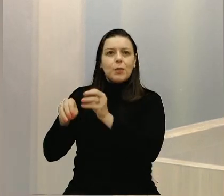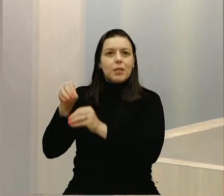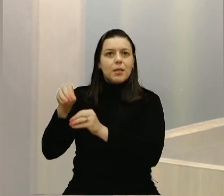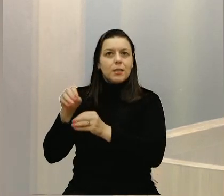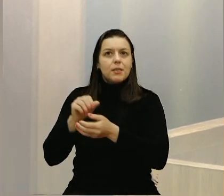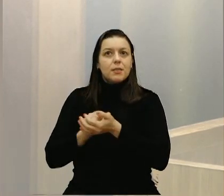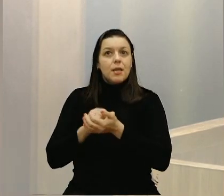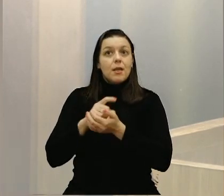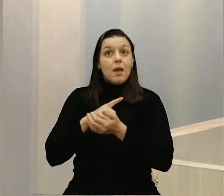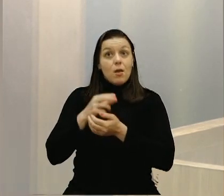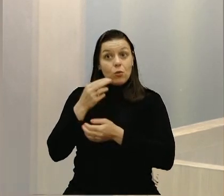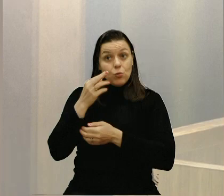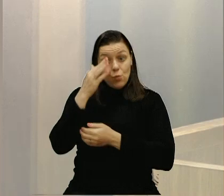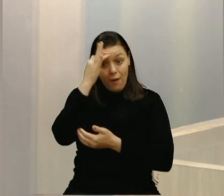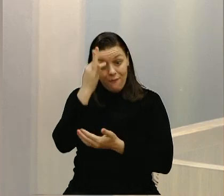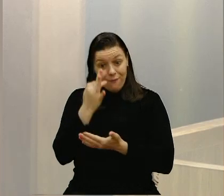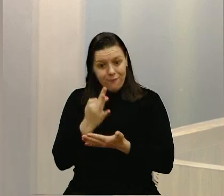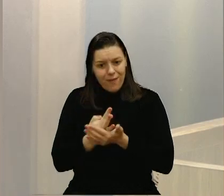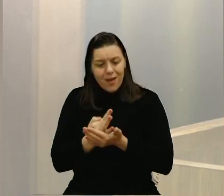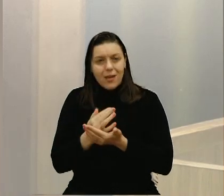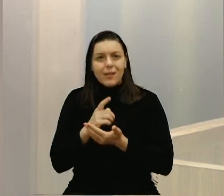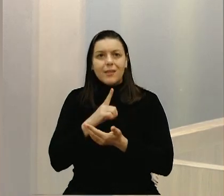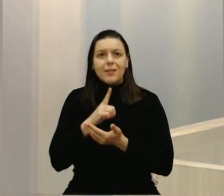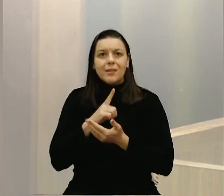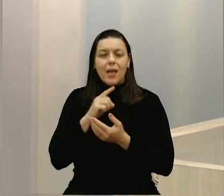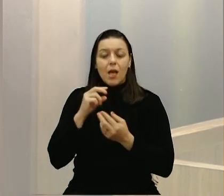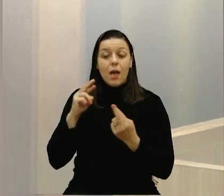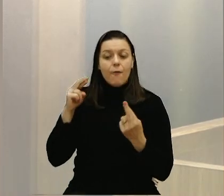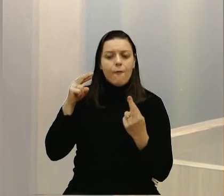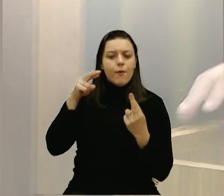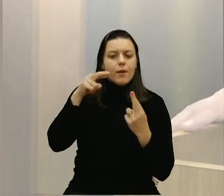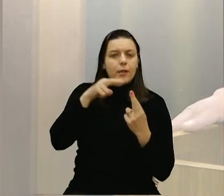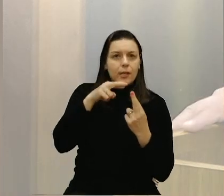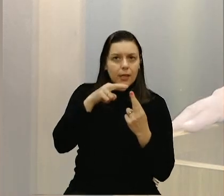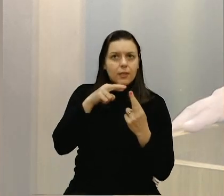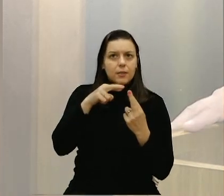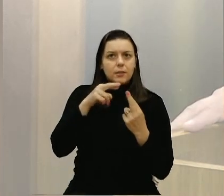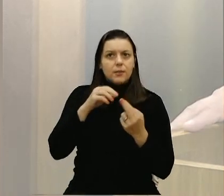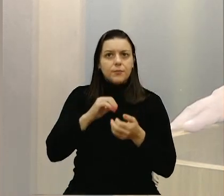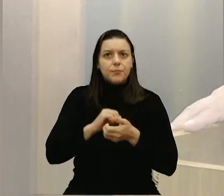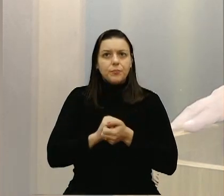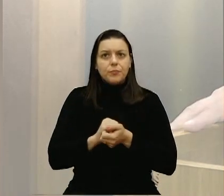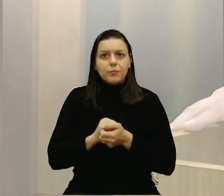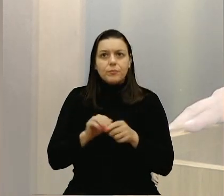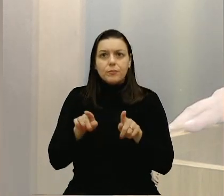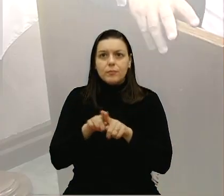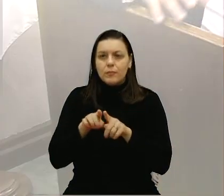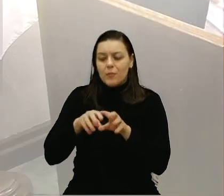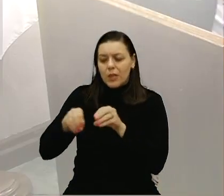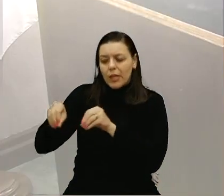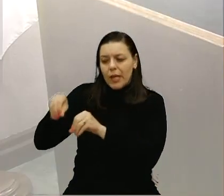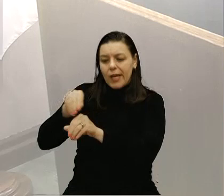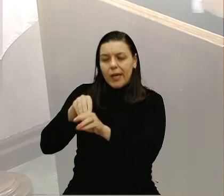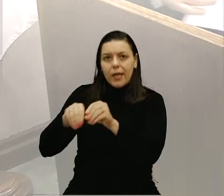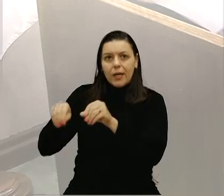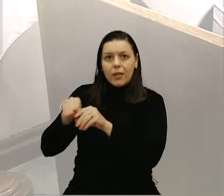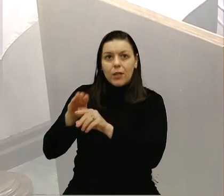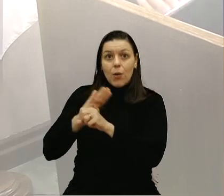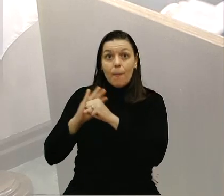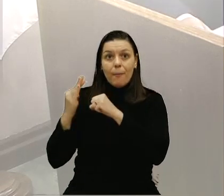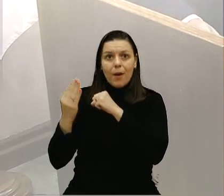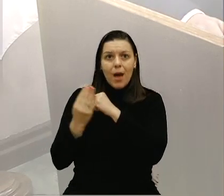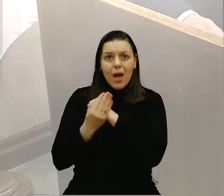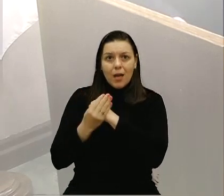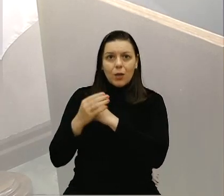e devoção tornaram-se um ponto de referência para muitos, e seu terreiro, localizado no bairro